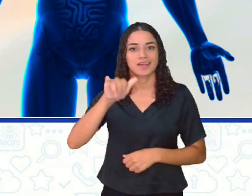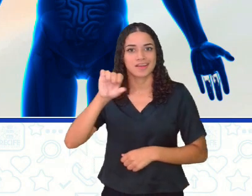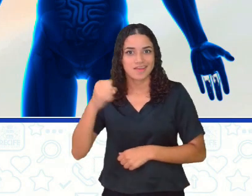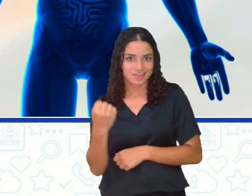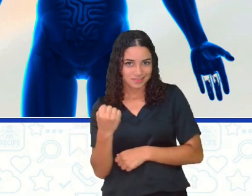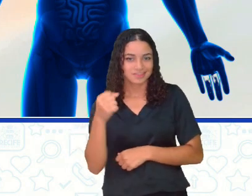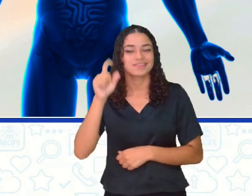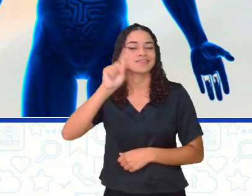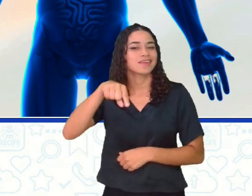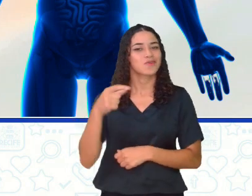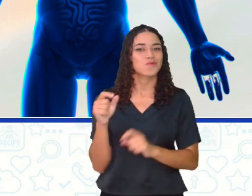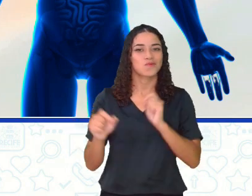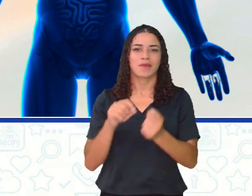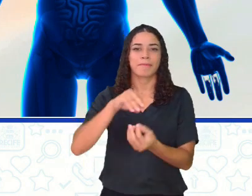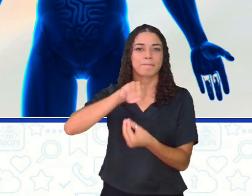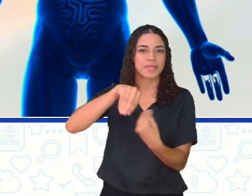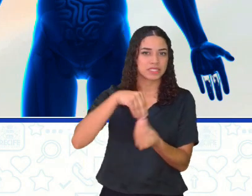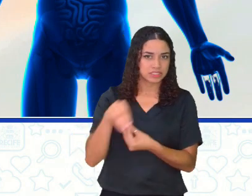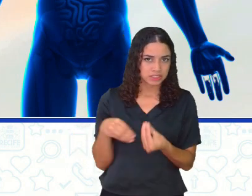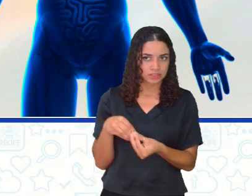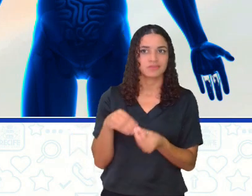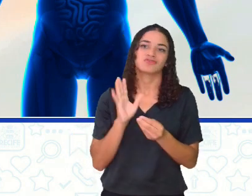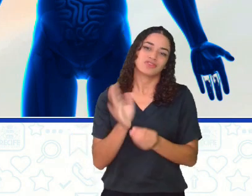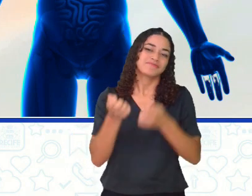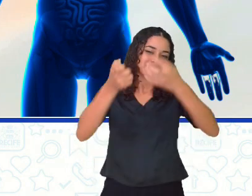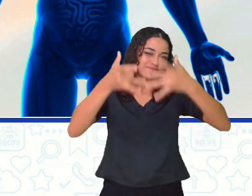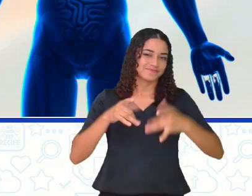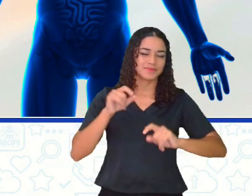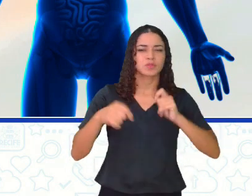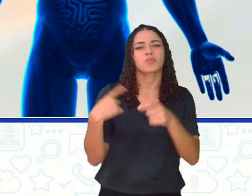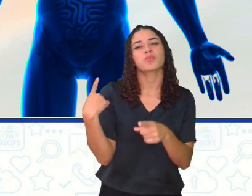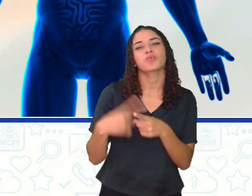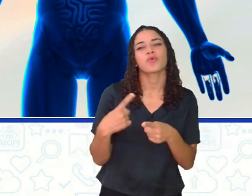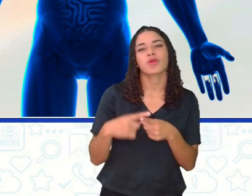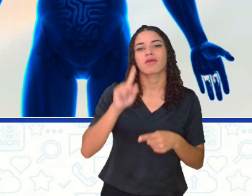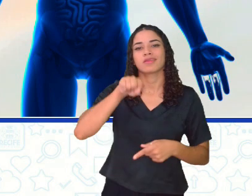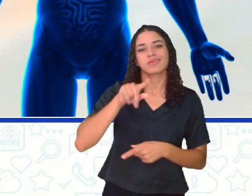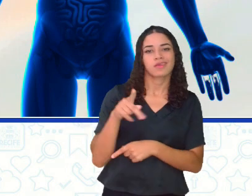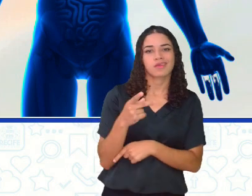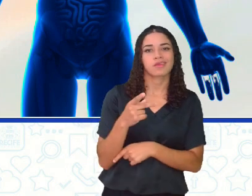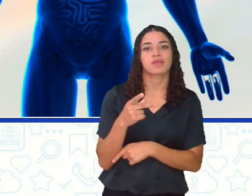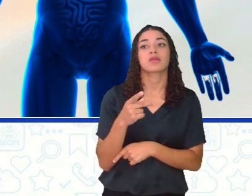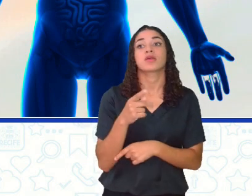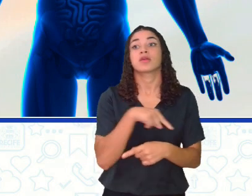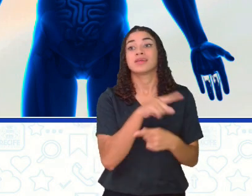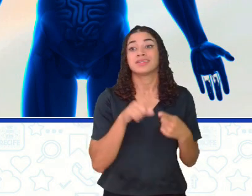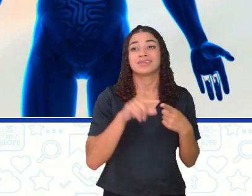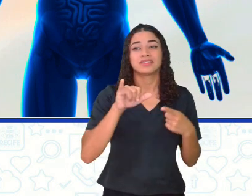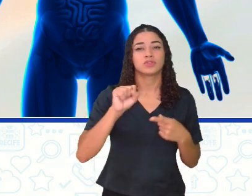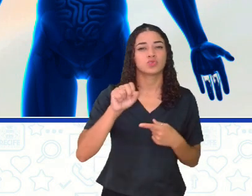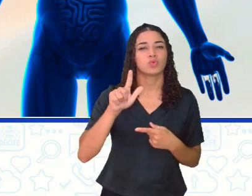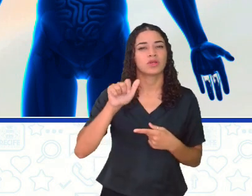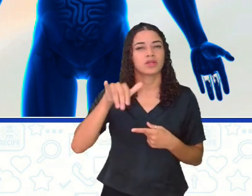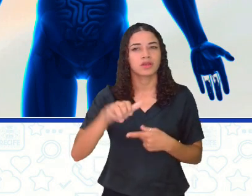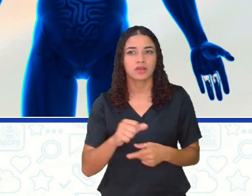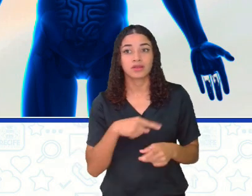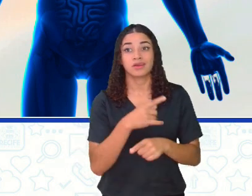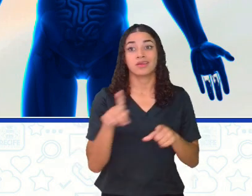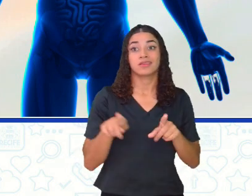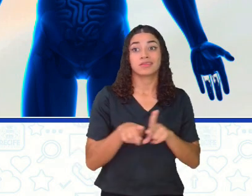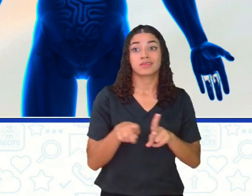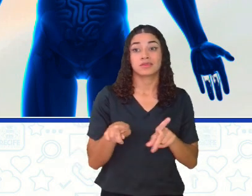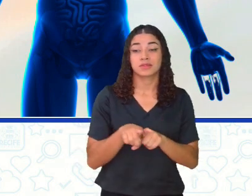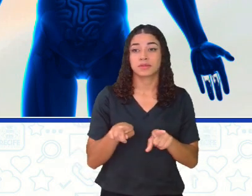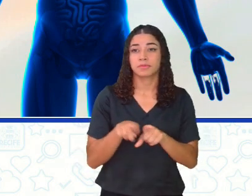É uma glândula mista, como já foi falada, pois além de hormônios de insulina e o glucagon, produz também o suco